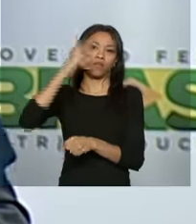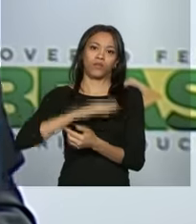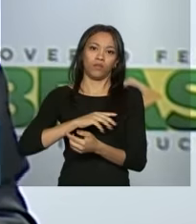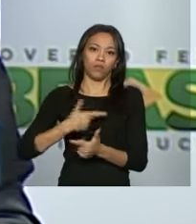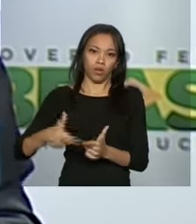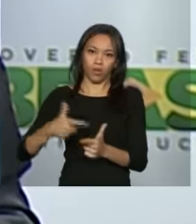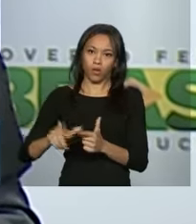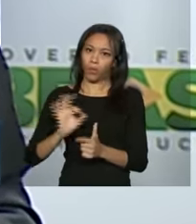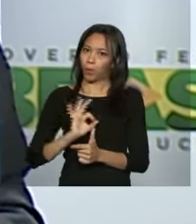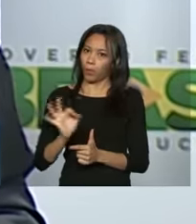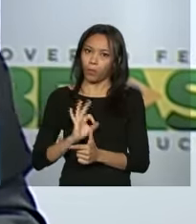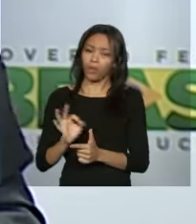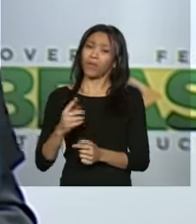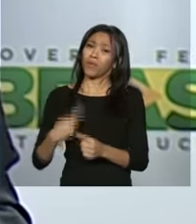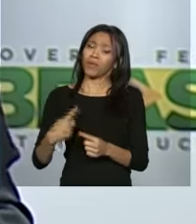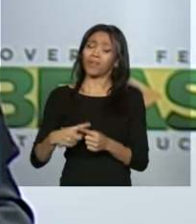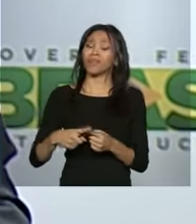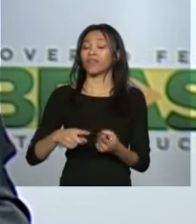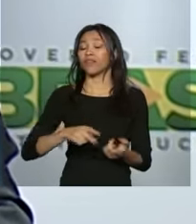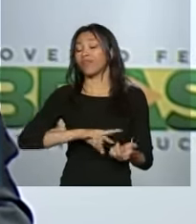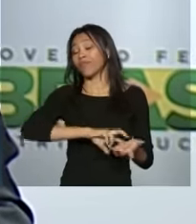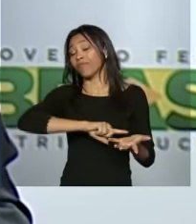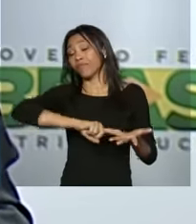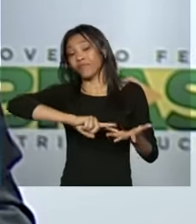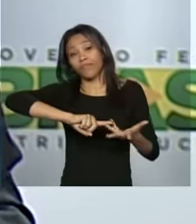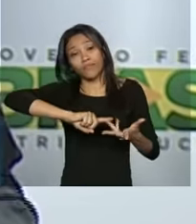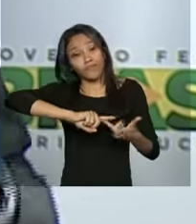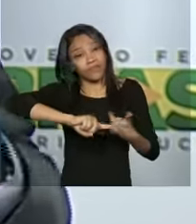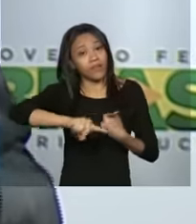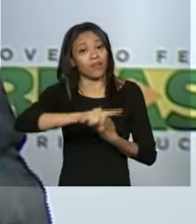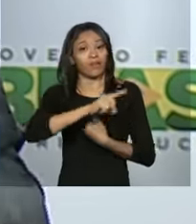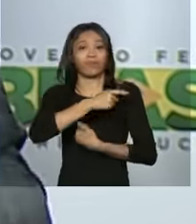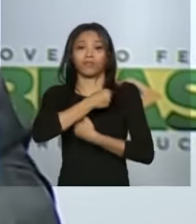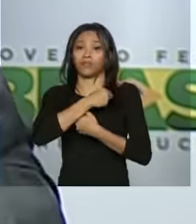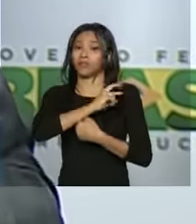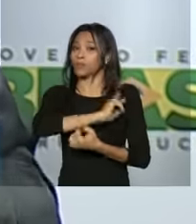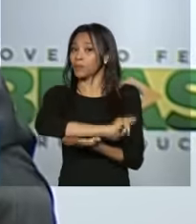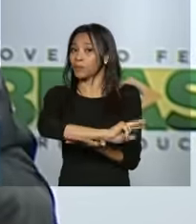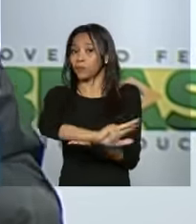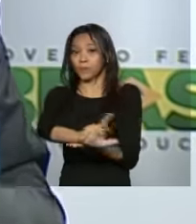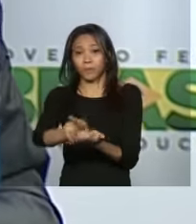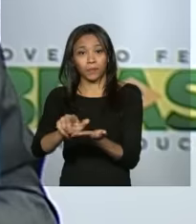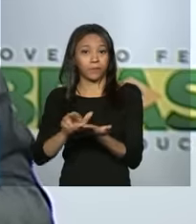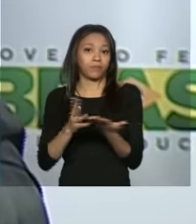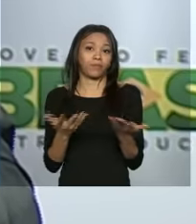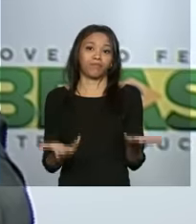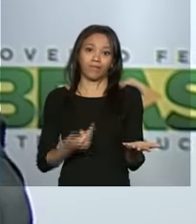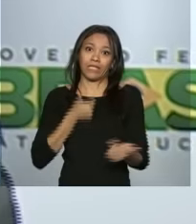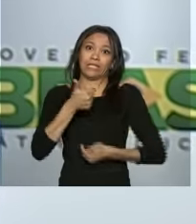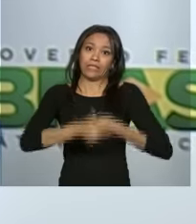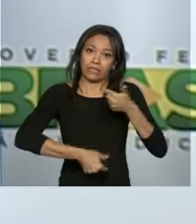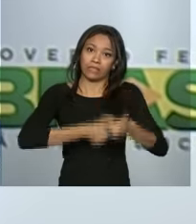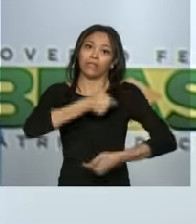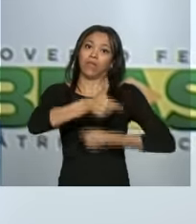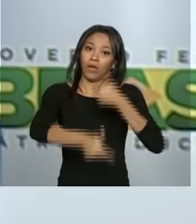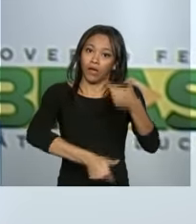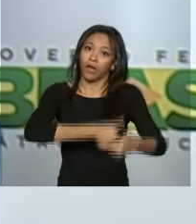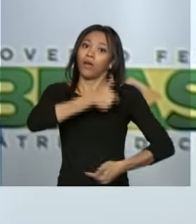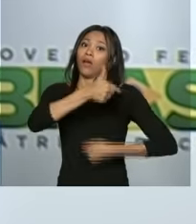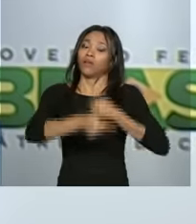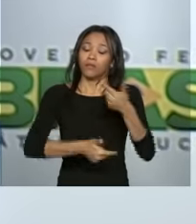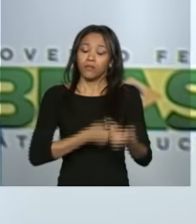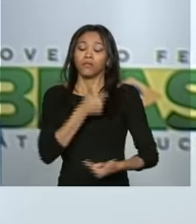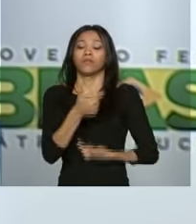Tá certo porque tem uma série de lições de casa que de vão Dev eh exigir o esforço de trabalho e tempo de